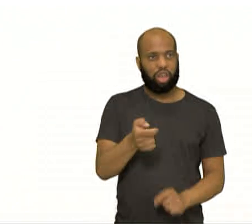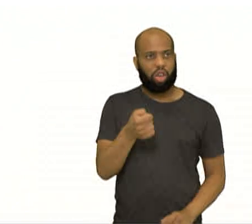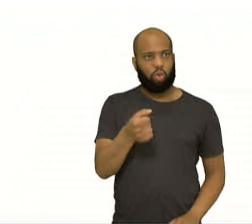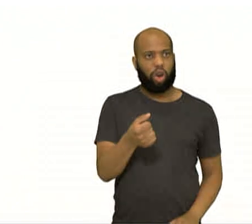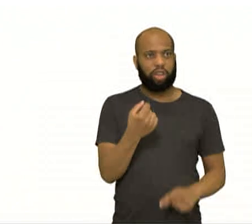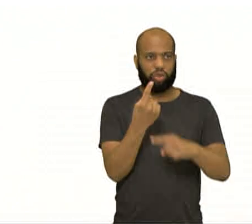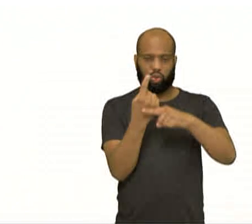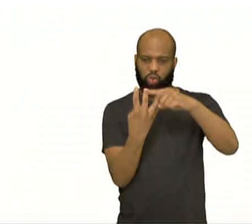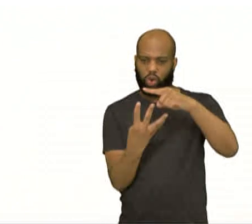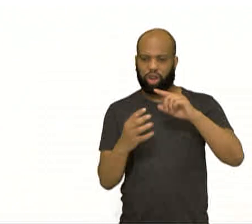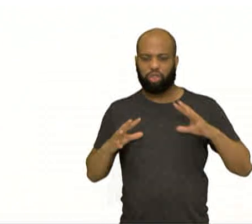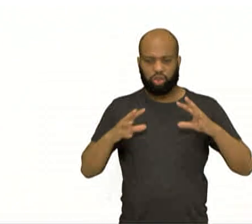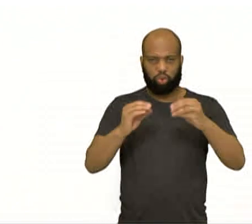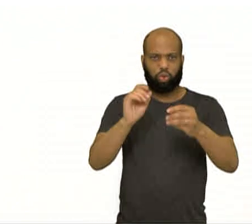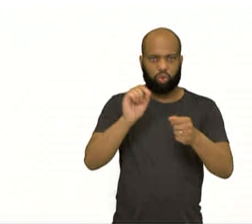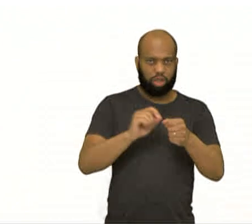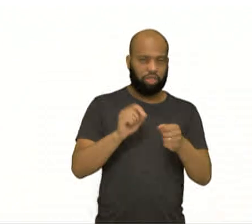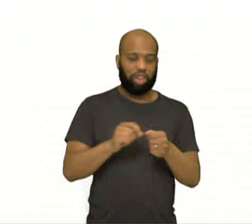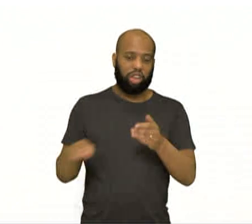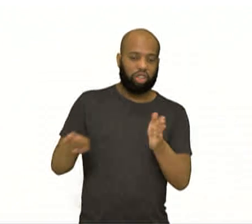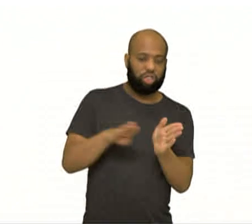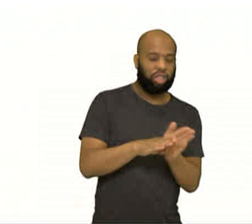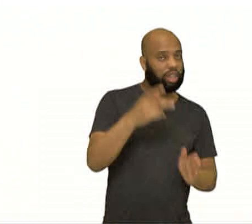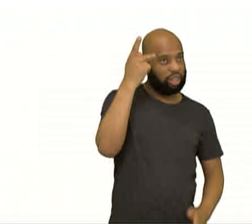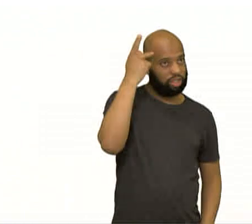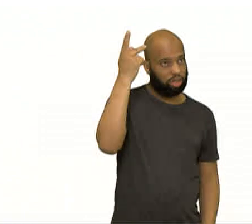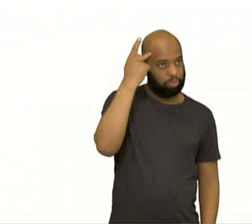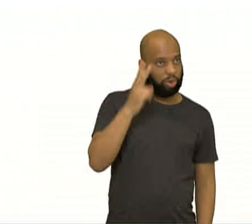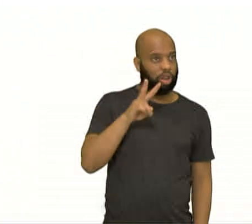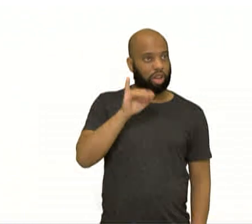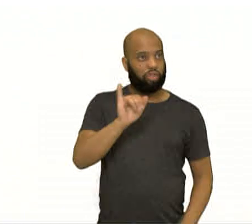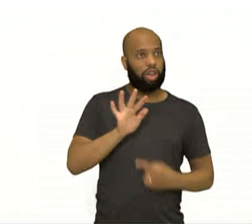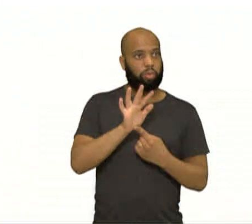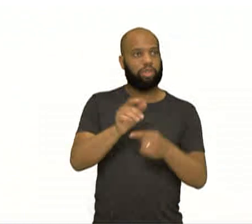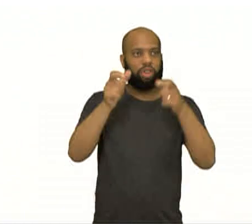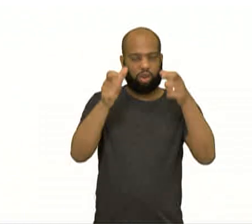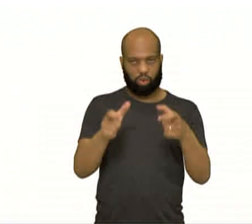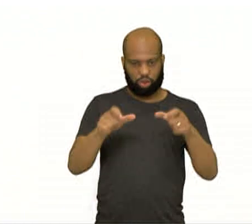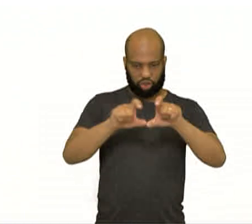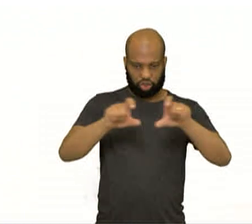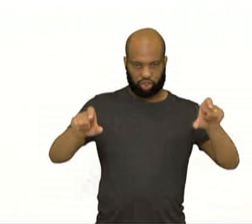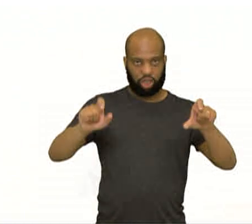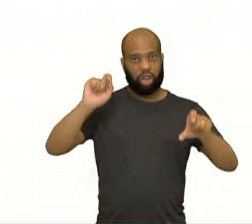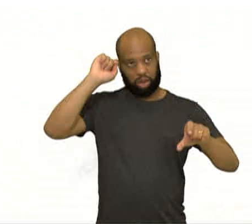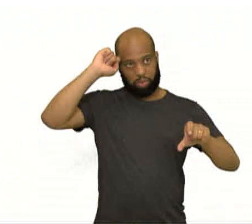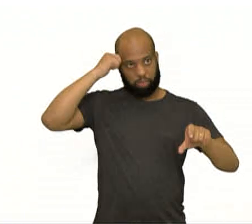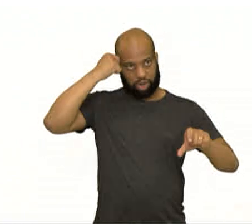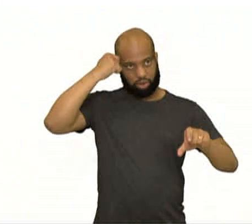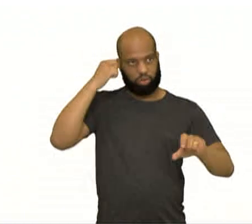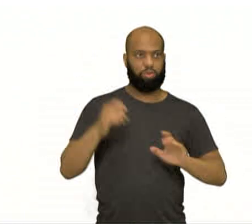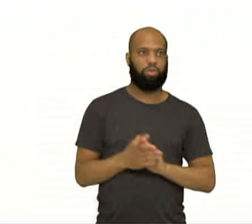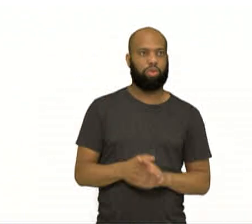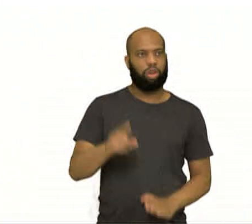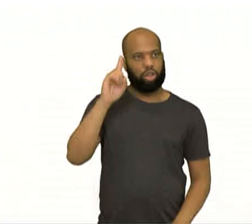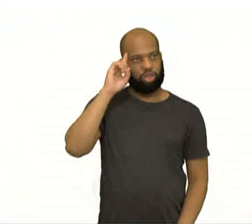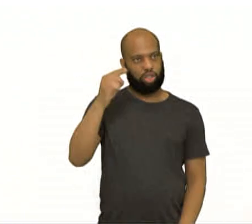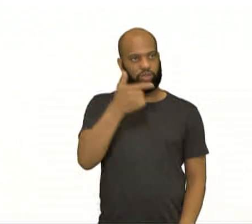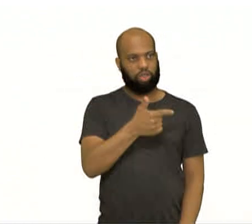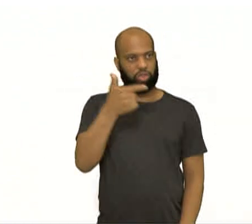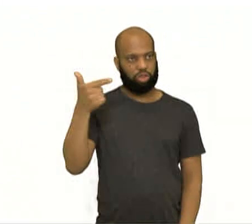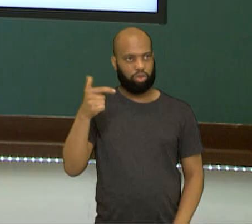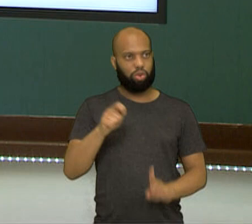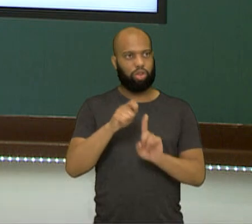produziu, chegam a São Paulo. Homeweck na Pinacoteca até 22 de fevereiro de 2015. É uma obra do Ronk.